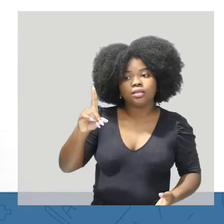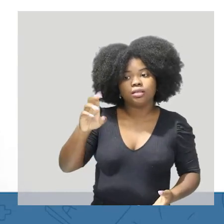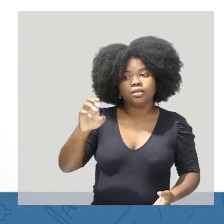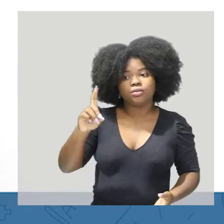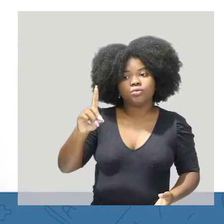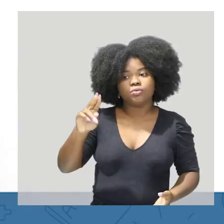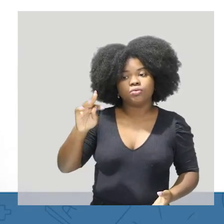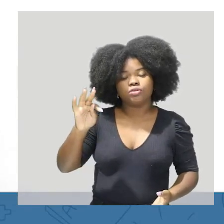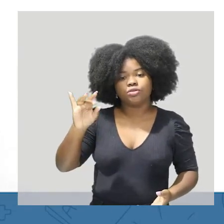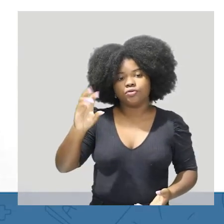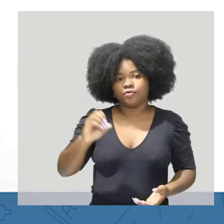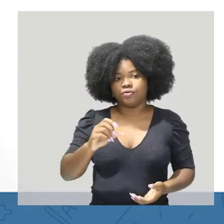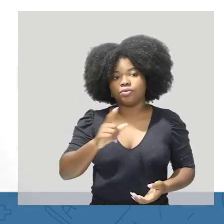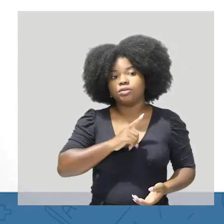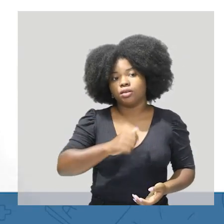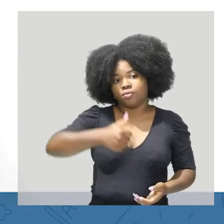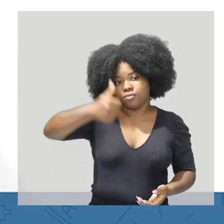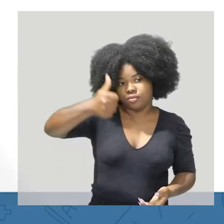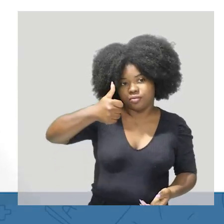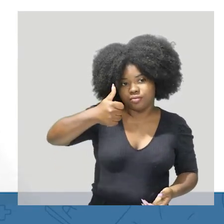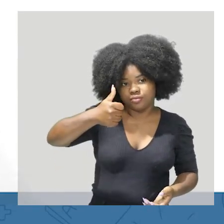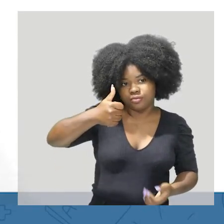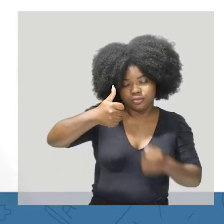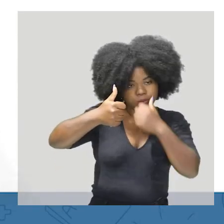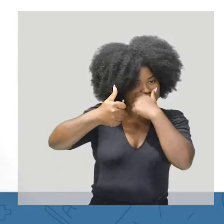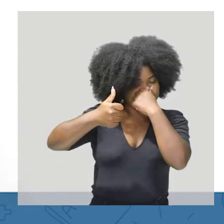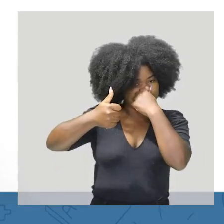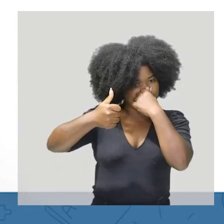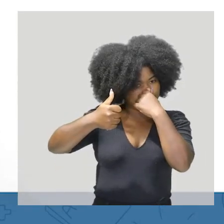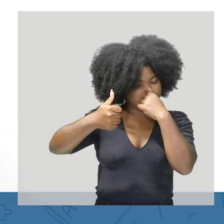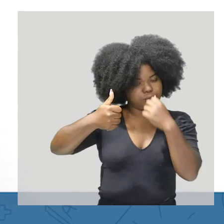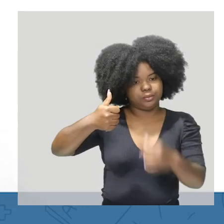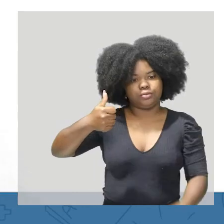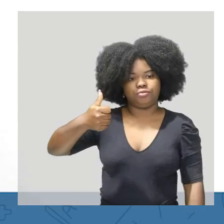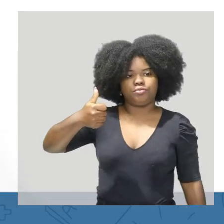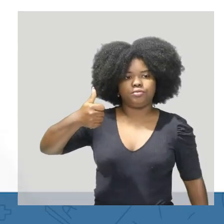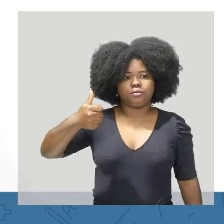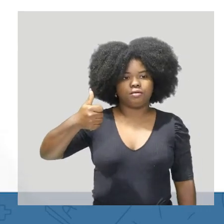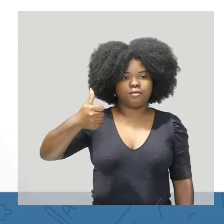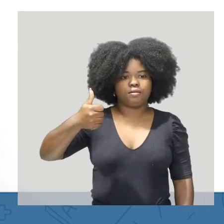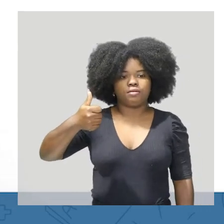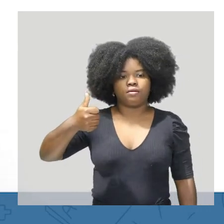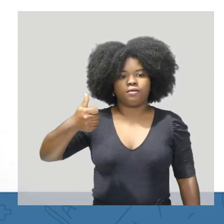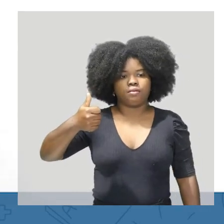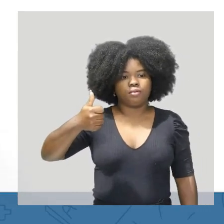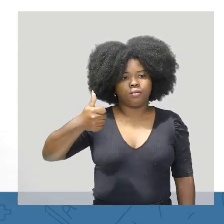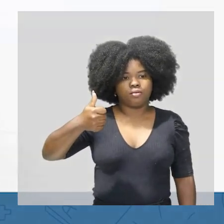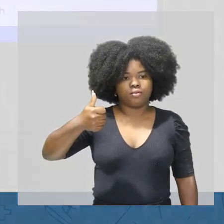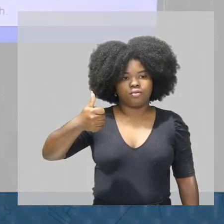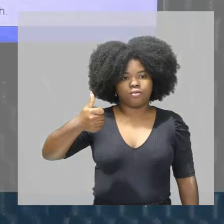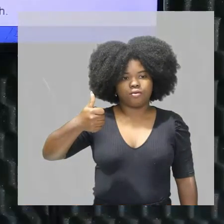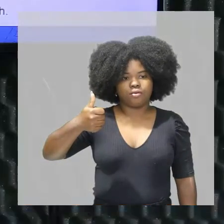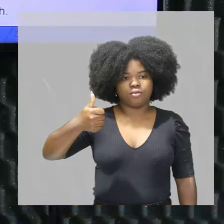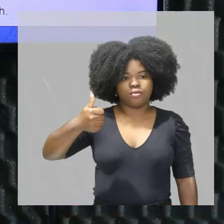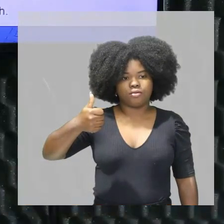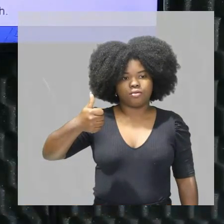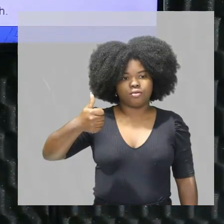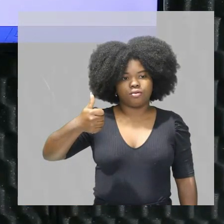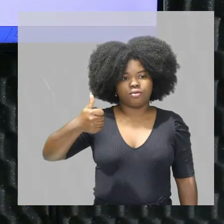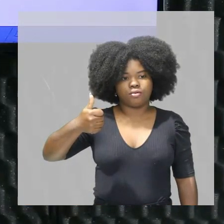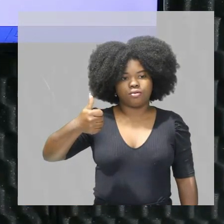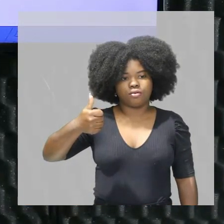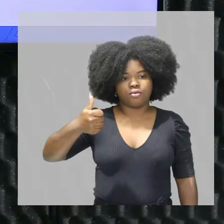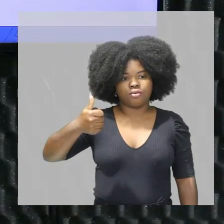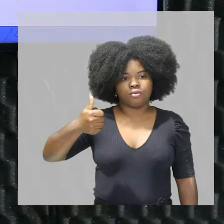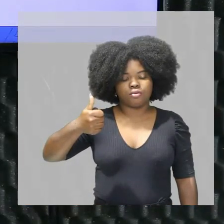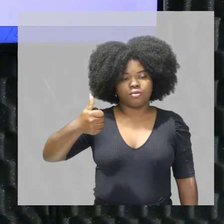então eu tenho dedutivo não todo Professor deve saber pela psicologia você é professor Você deverá saber um pouco de